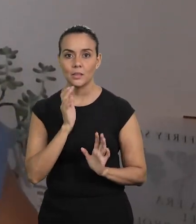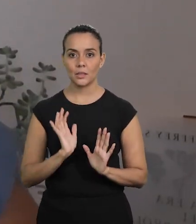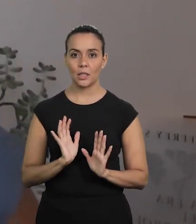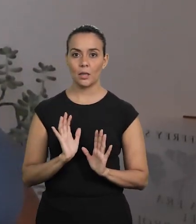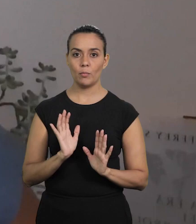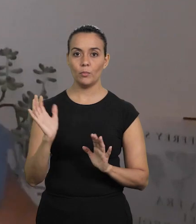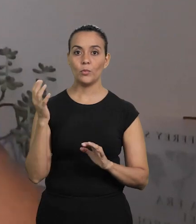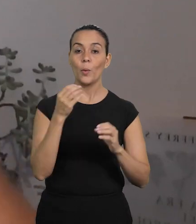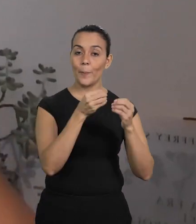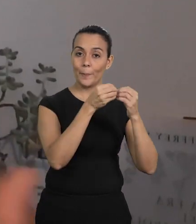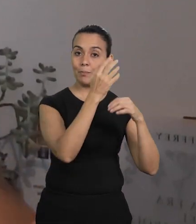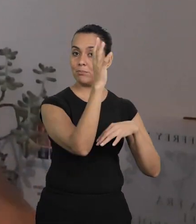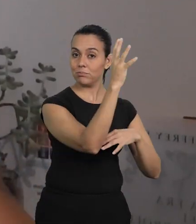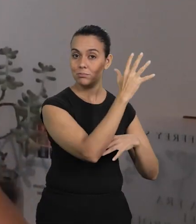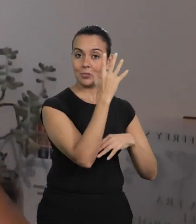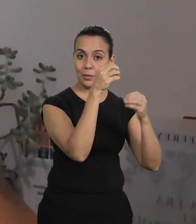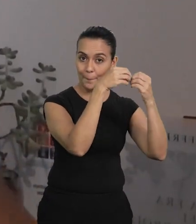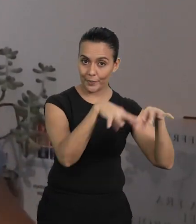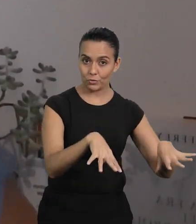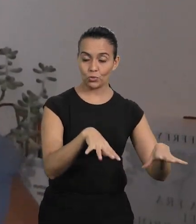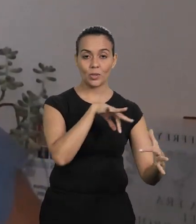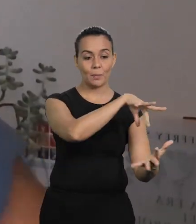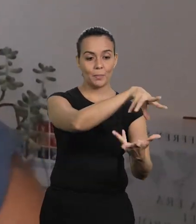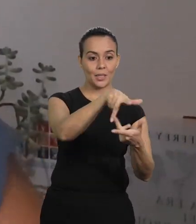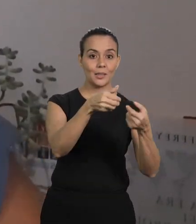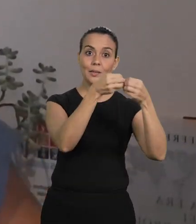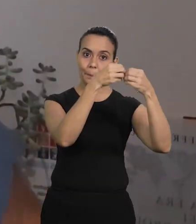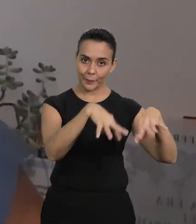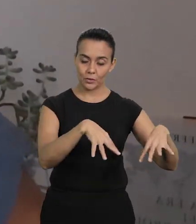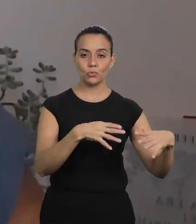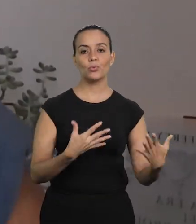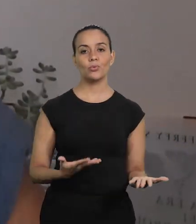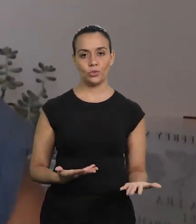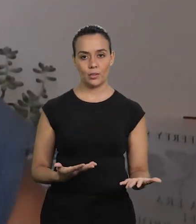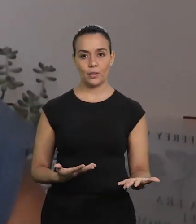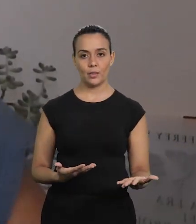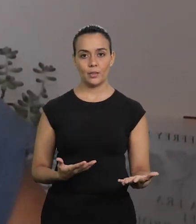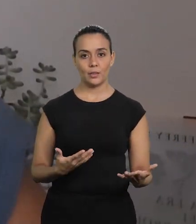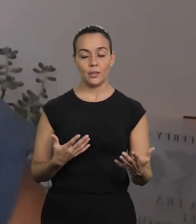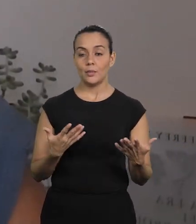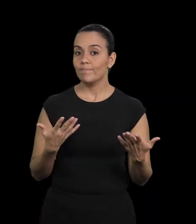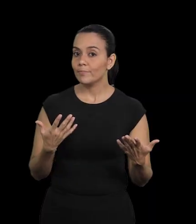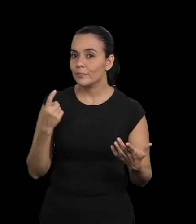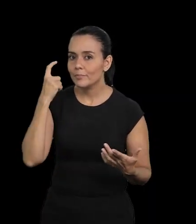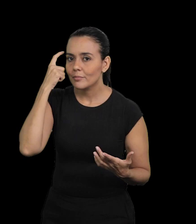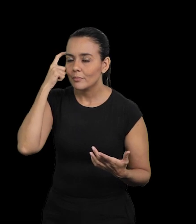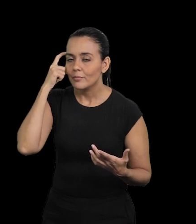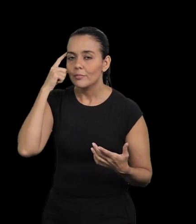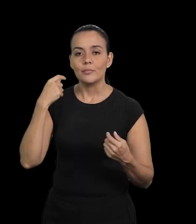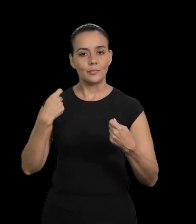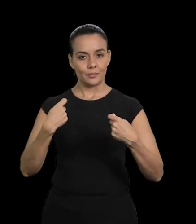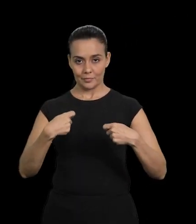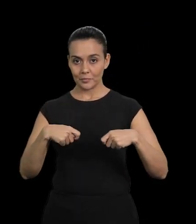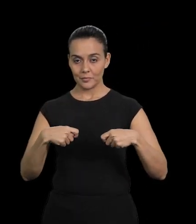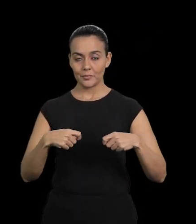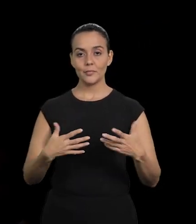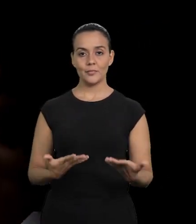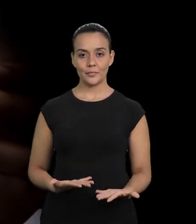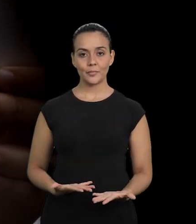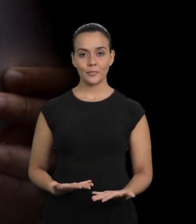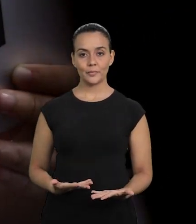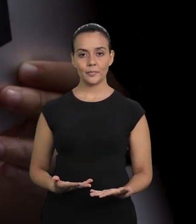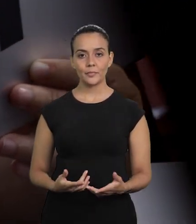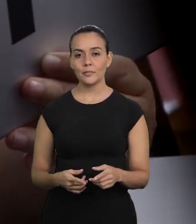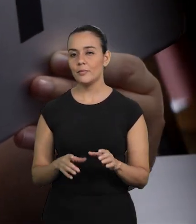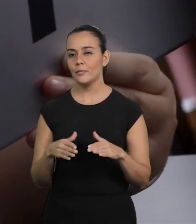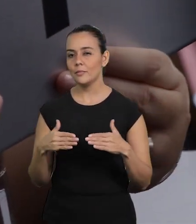impactantes para o planeta, para o nosso meio, para os ecossistemas, e com isso pudesse estabelecer então